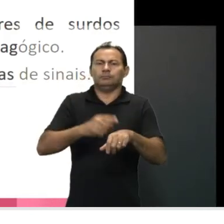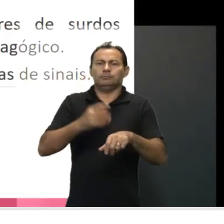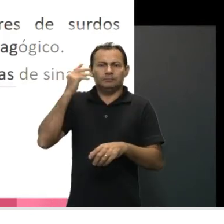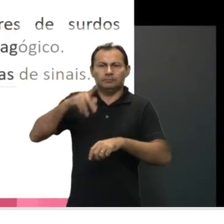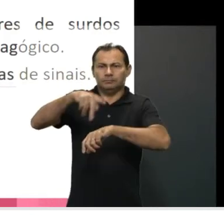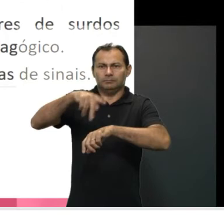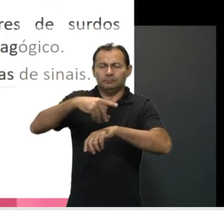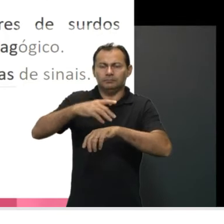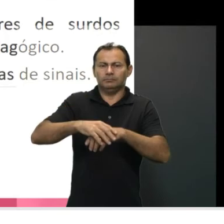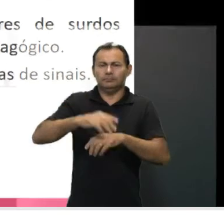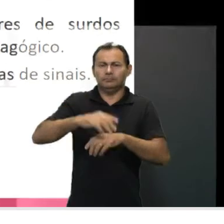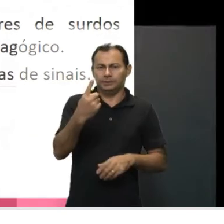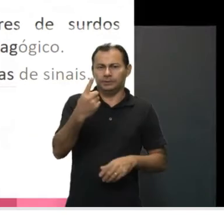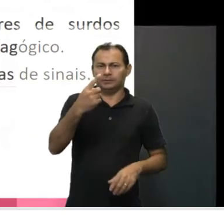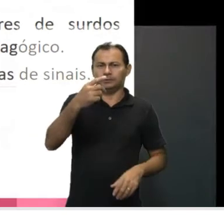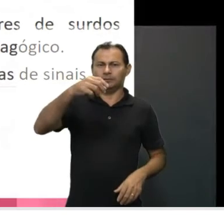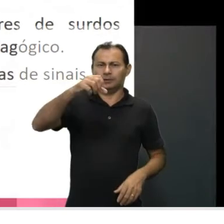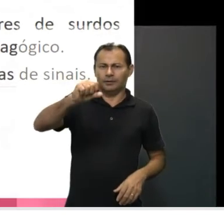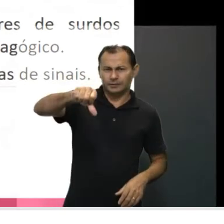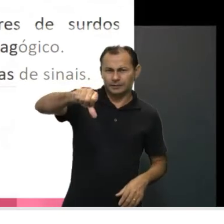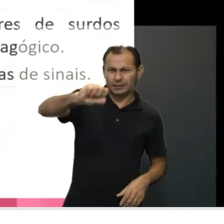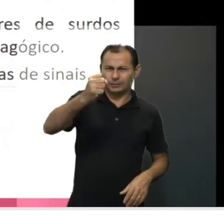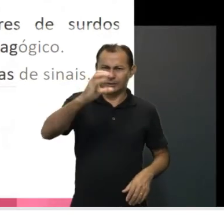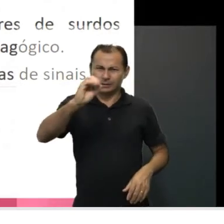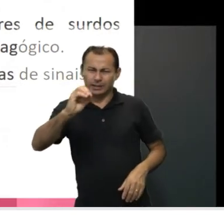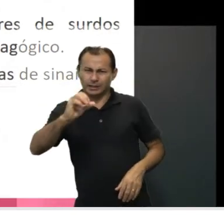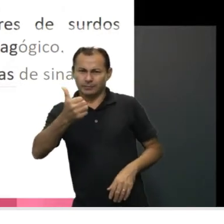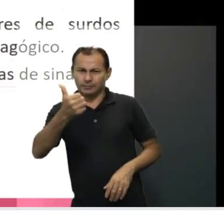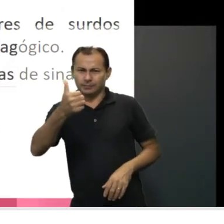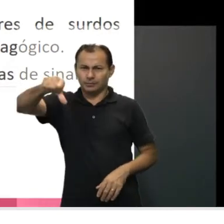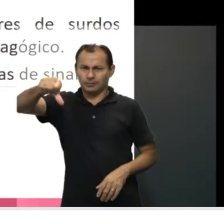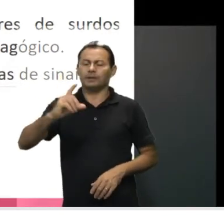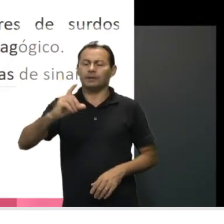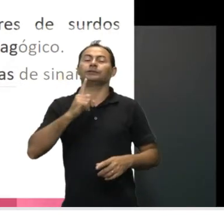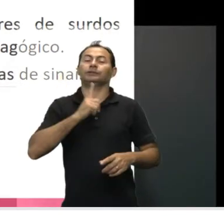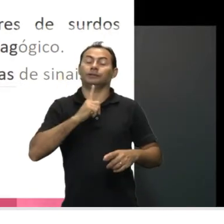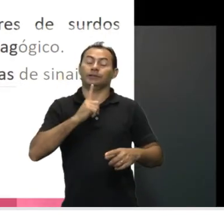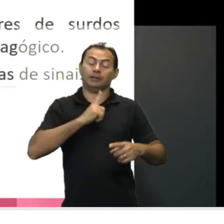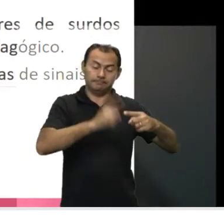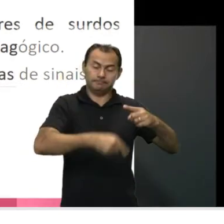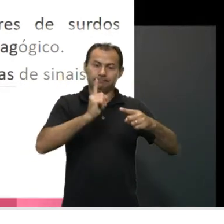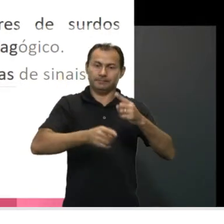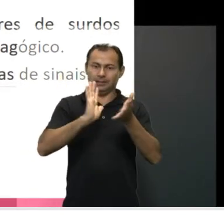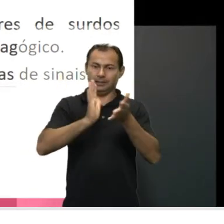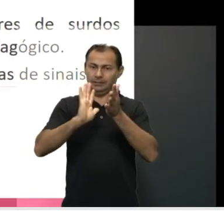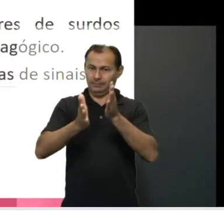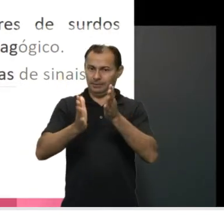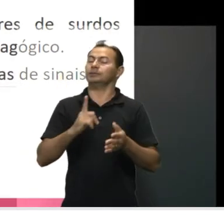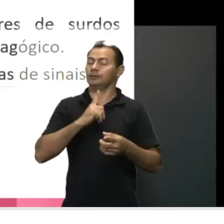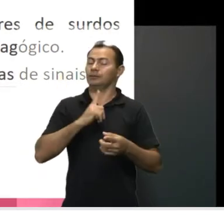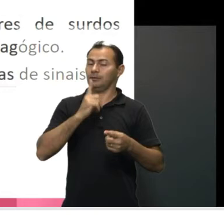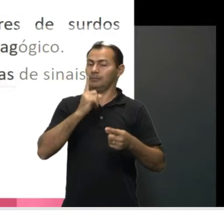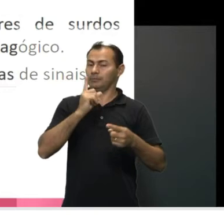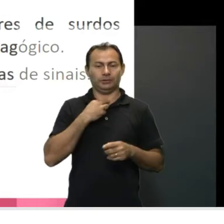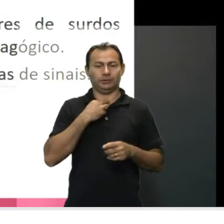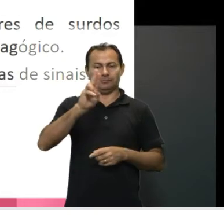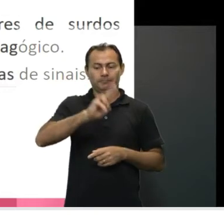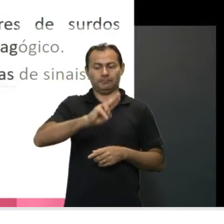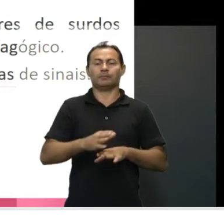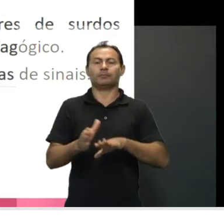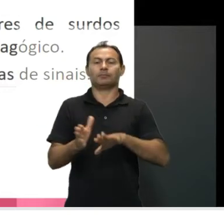1980, 90, havia a proibição da língua de sinais. Hoje nós temos a legitimação da